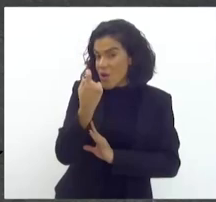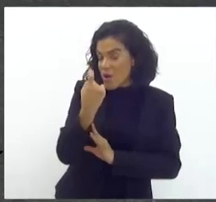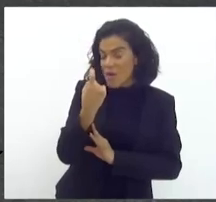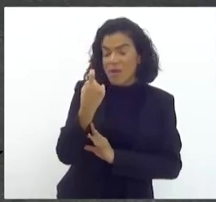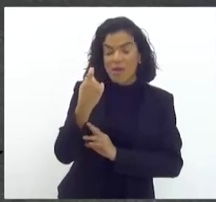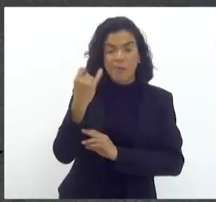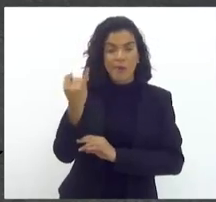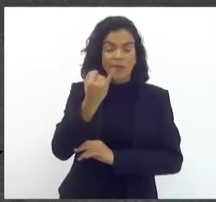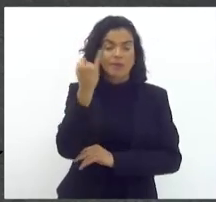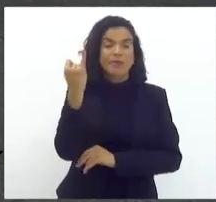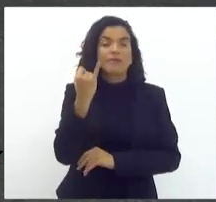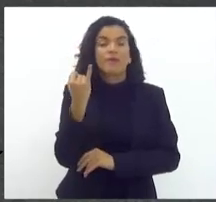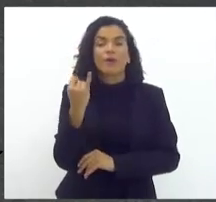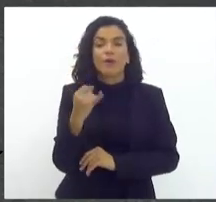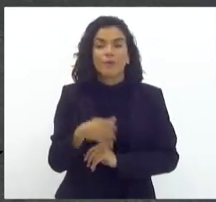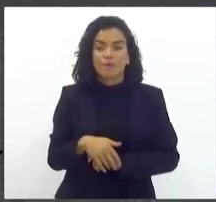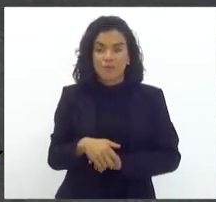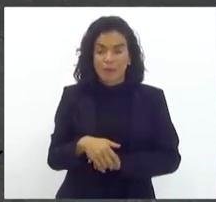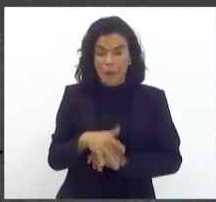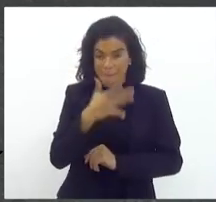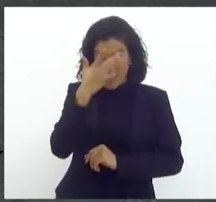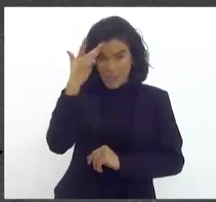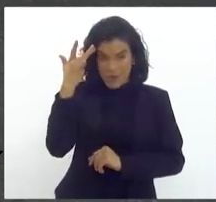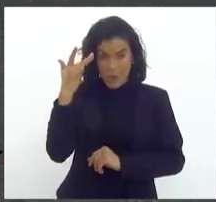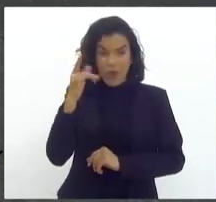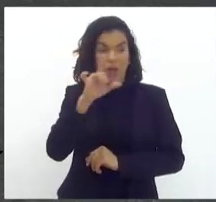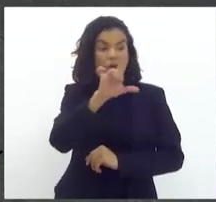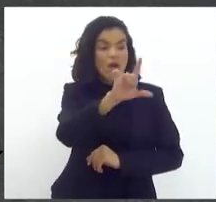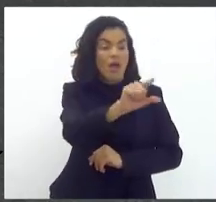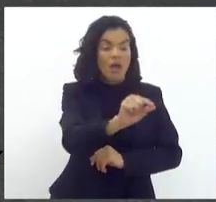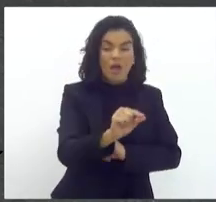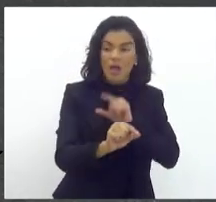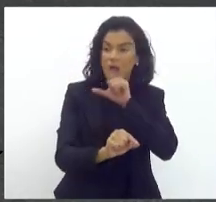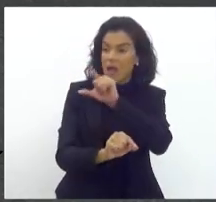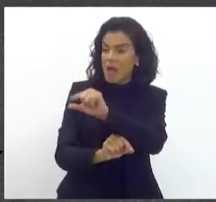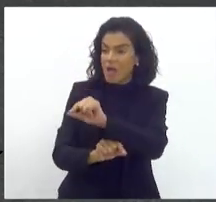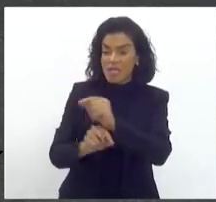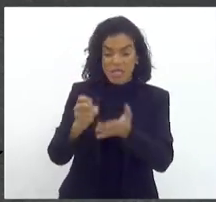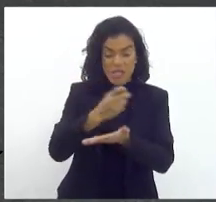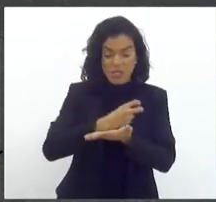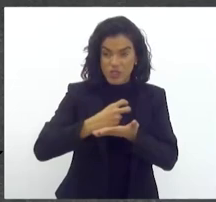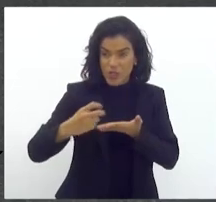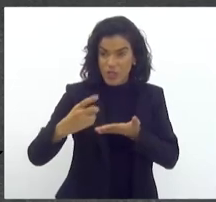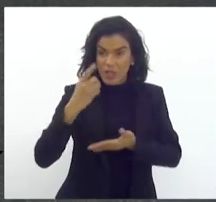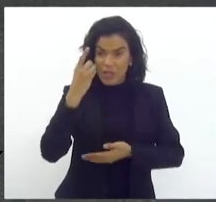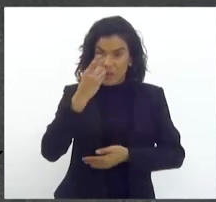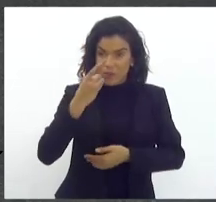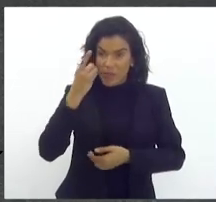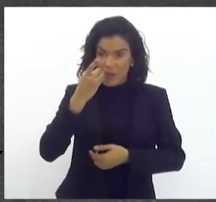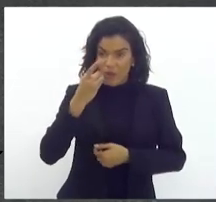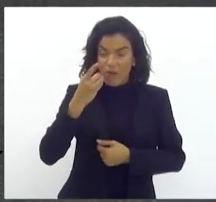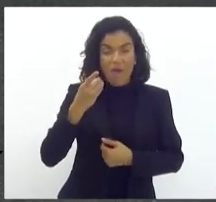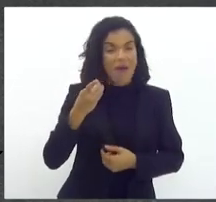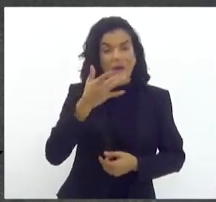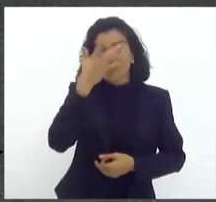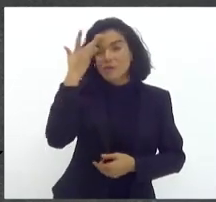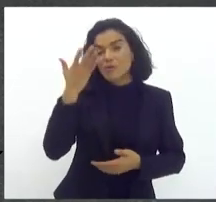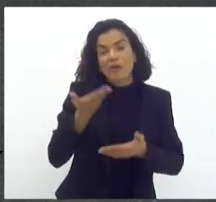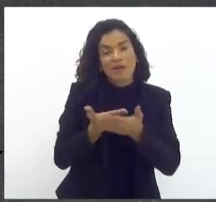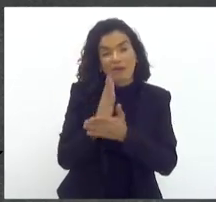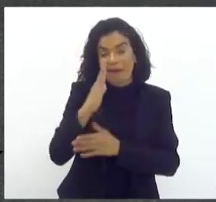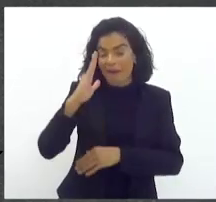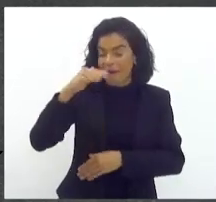o seguinte quem nomeia e quem exonera Deputado Caiado é quem ganha